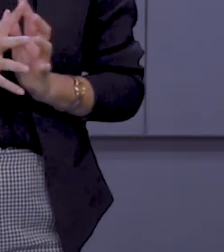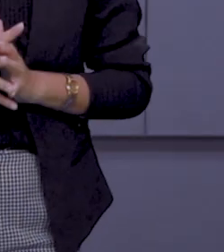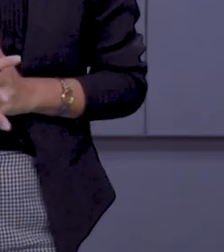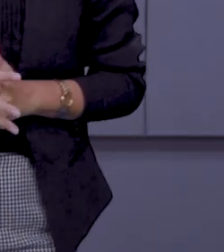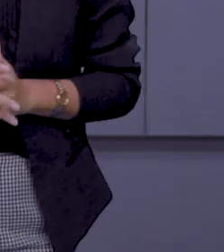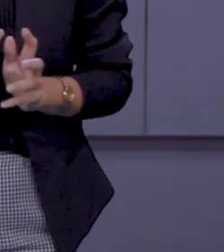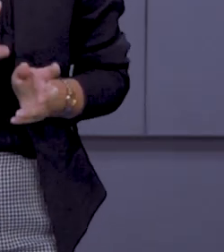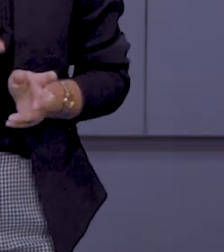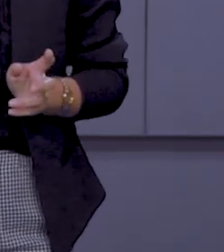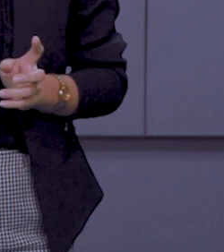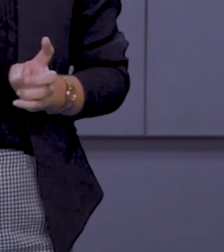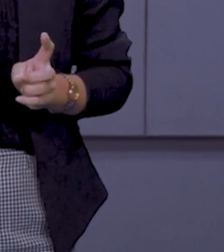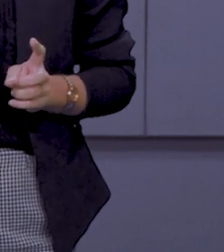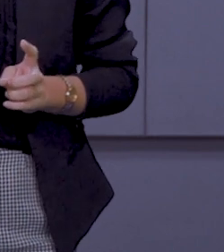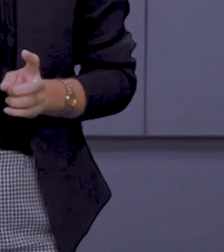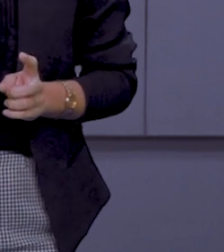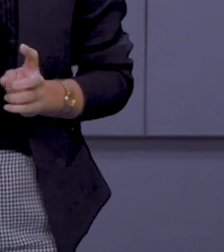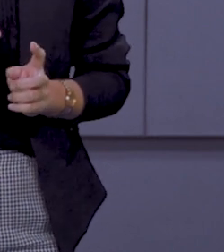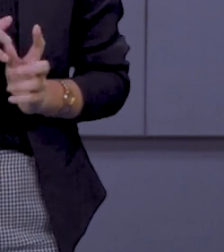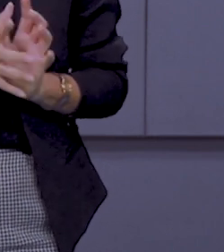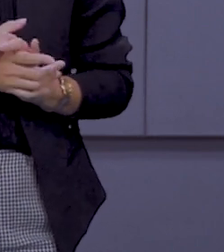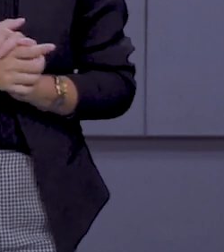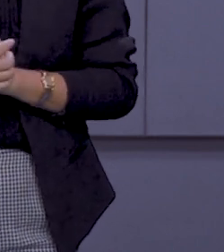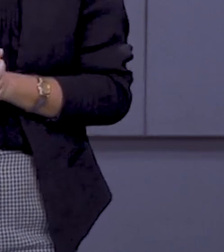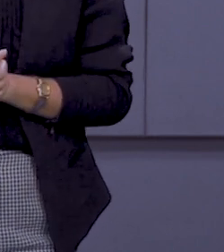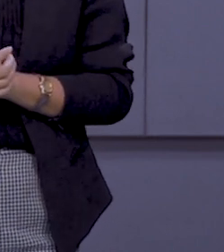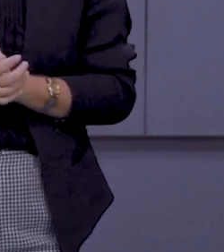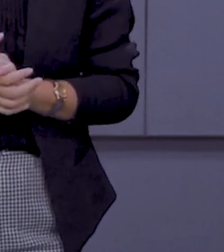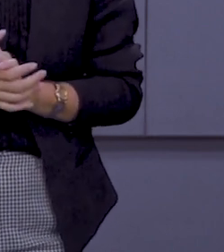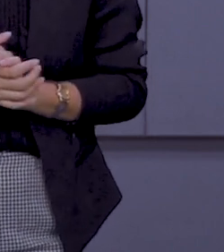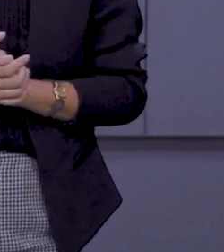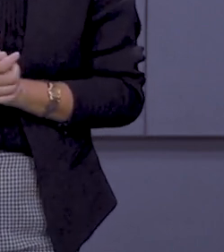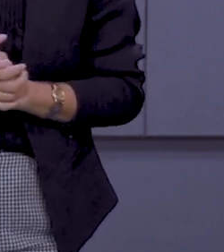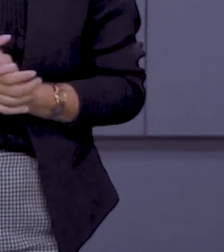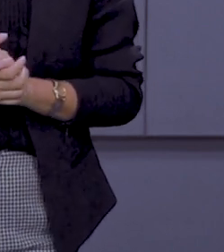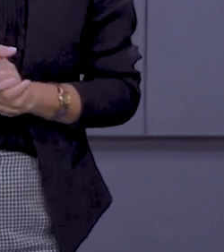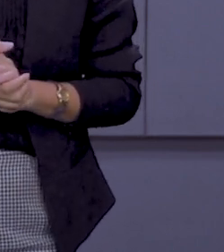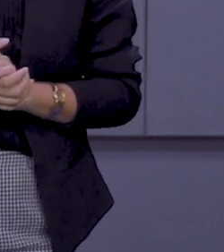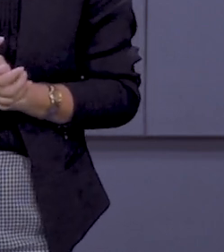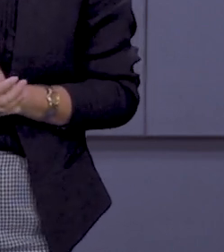halua, subscribe, nohane yang butang notifikasi, atau nunei tabo sirala belala kong informasi fong usiami. Obrigada.